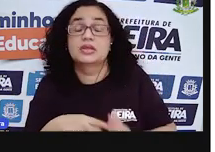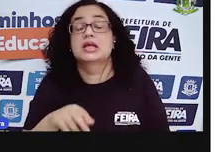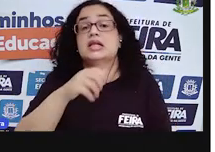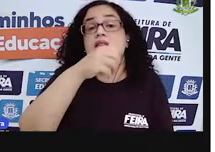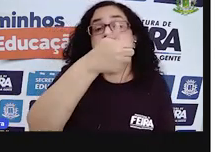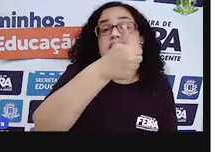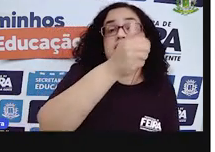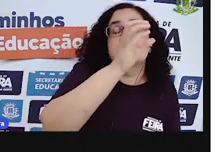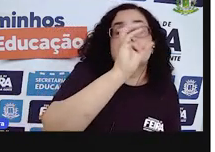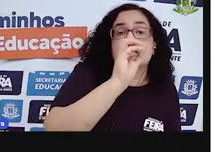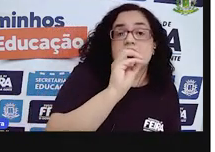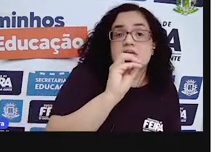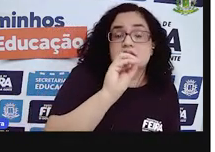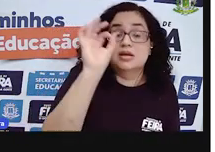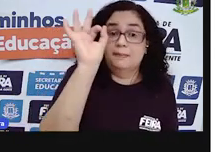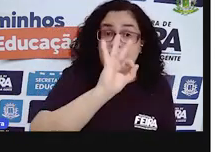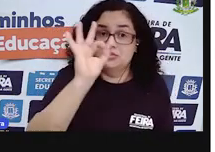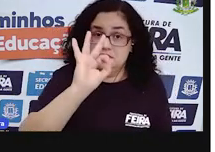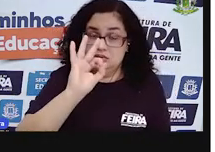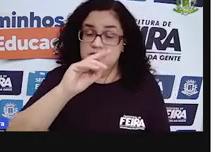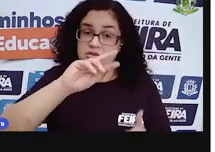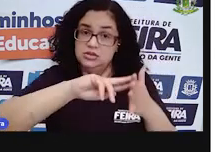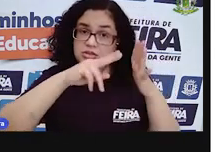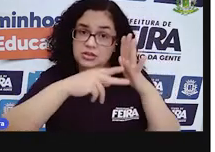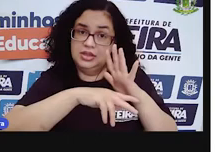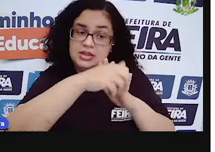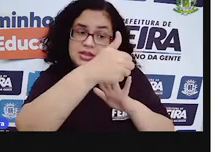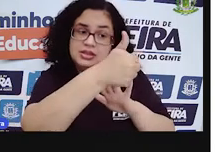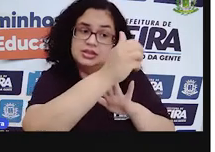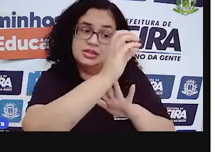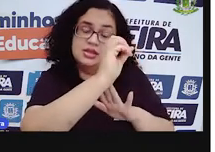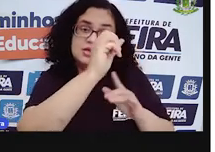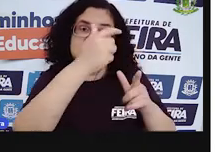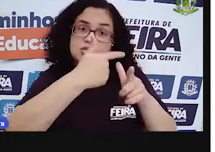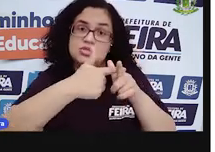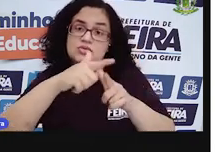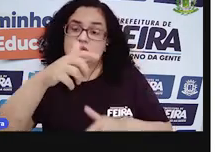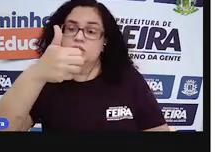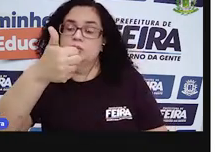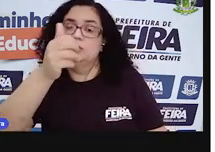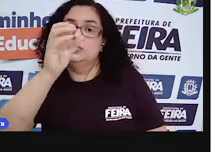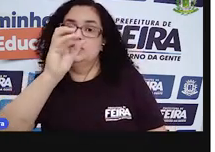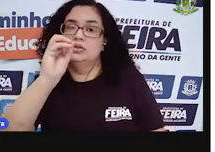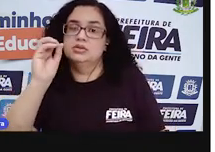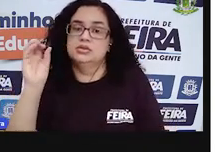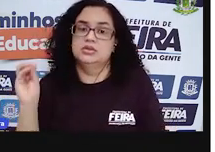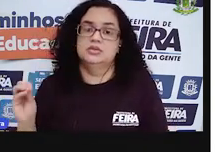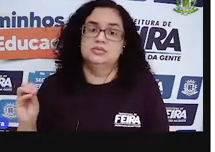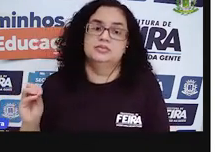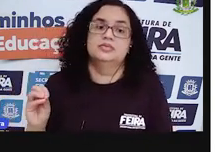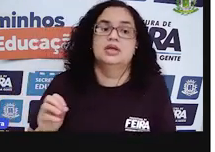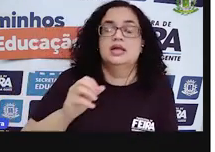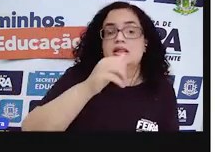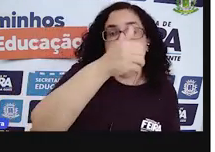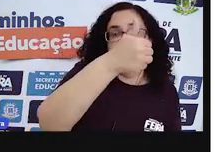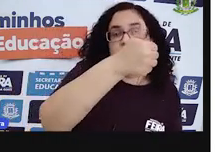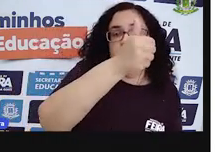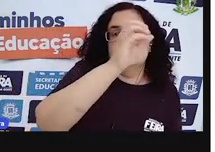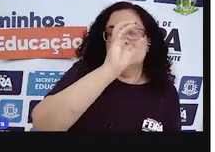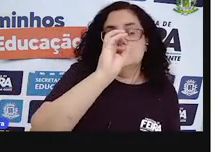e dez porcento significa 10 dividido por 100 e olha só